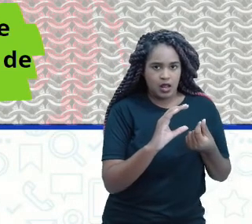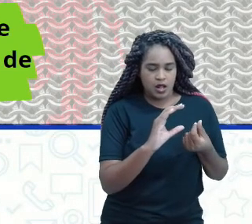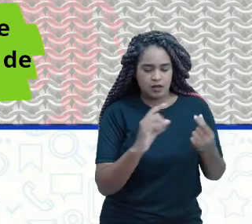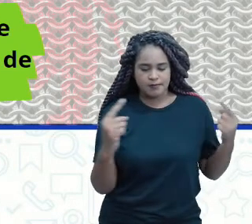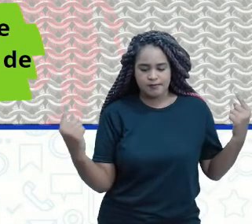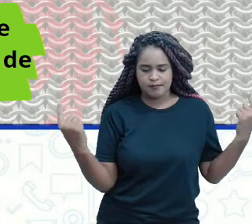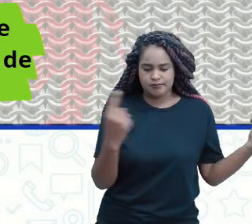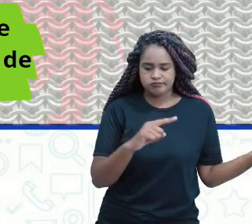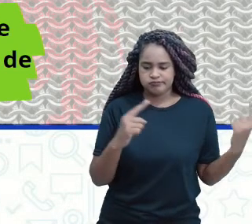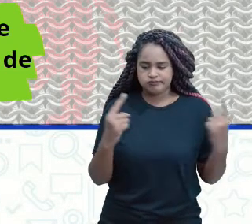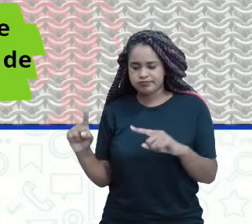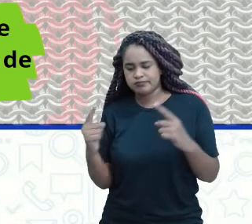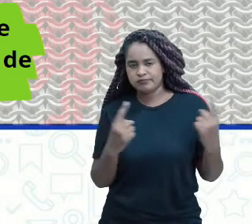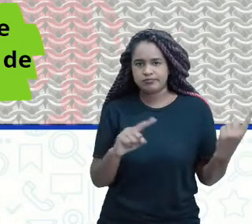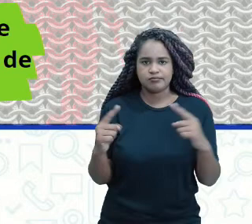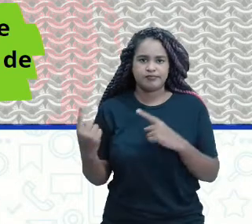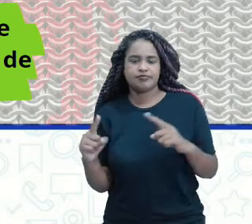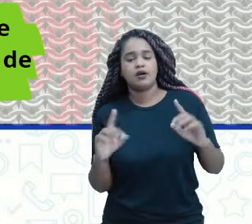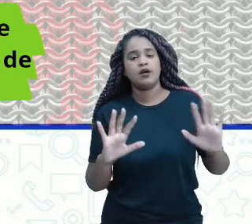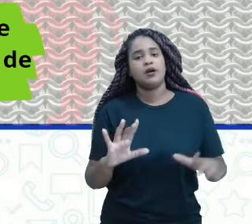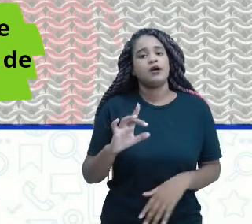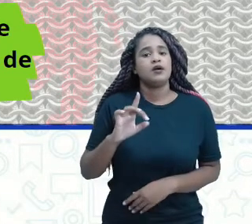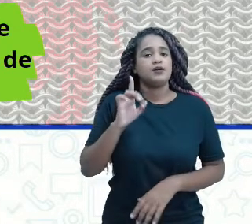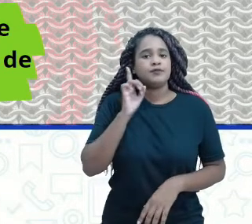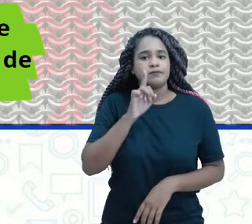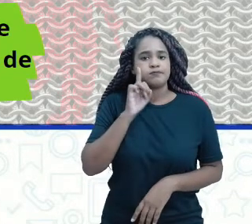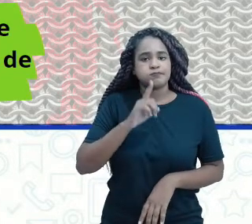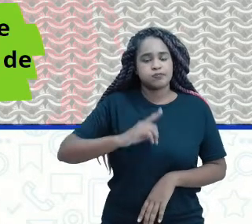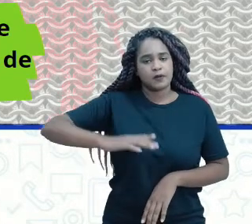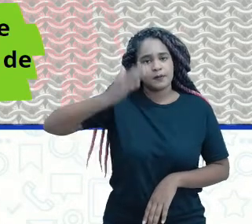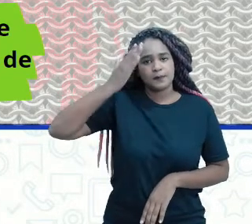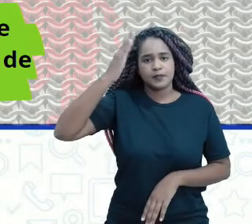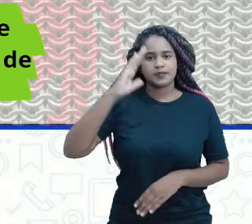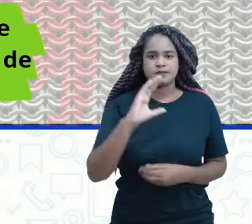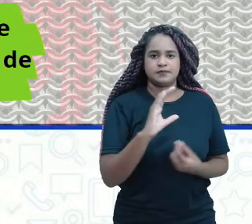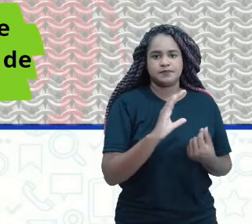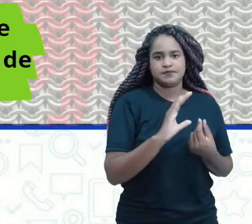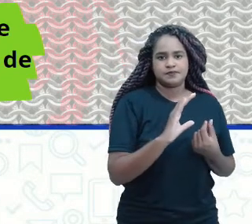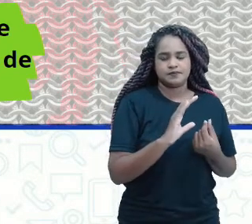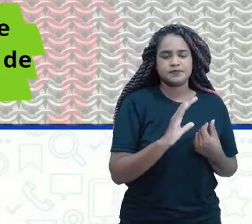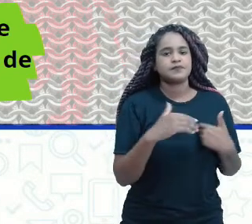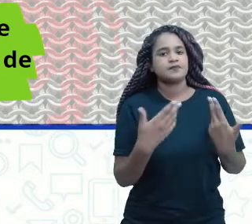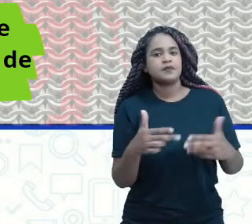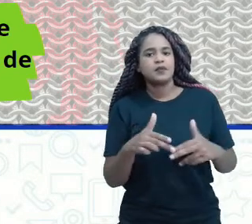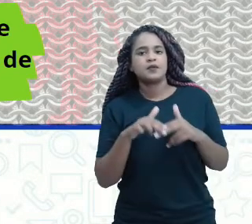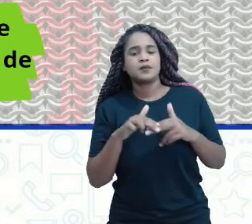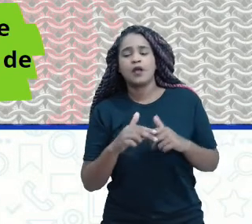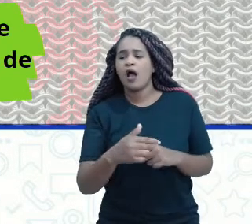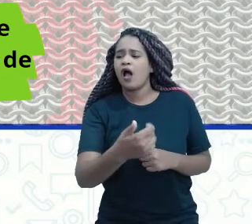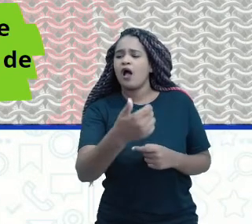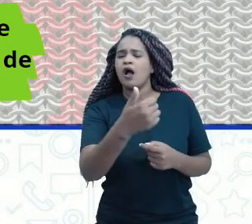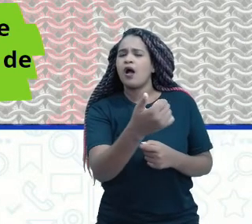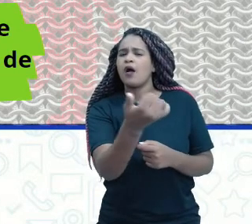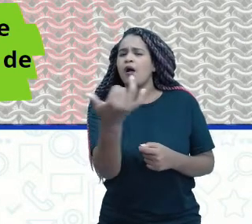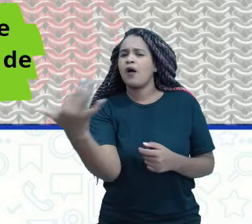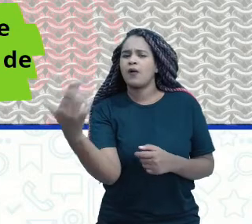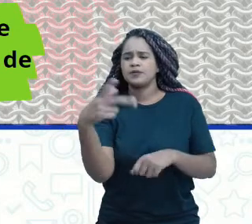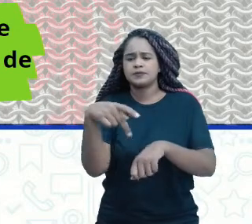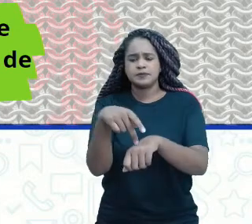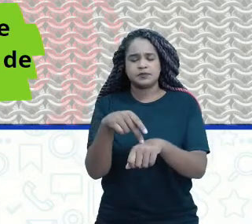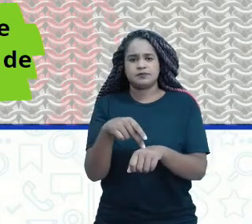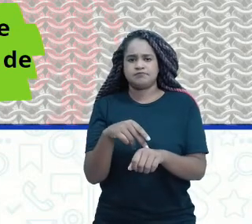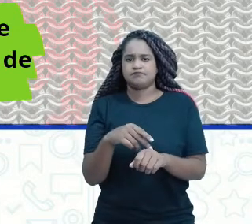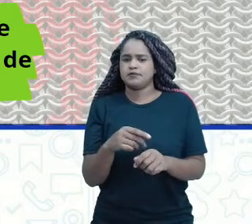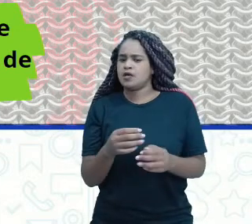pelos países, a maior parte dos países europeus ocidentais, né? Então poucos países ficaram neutros diante dessa disputa. Então, a União Soviética